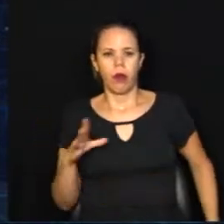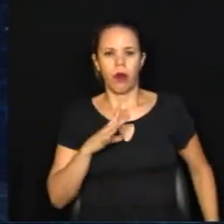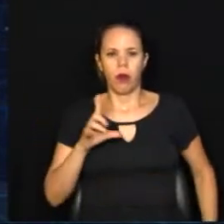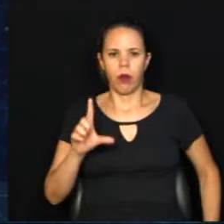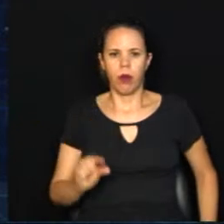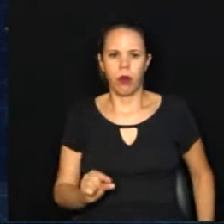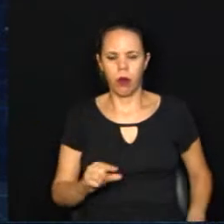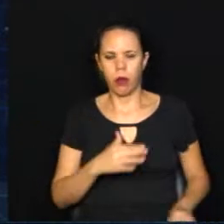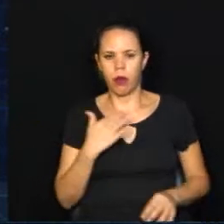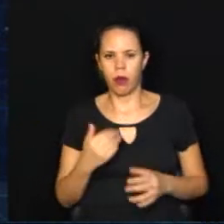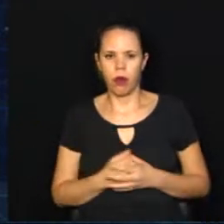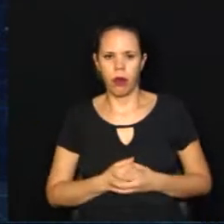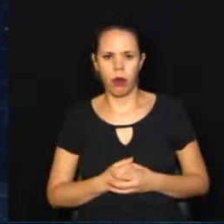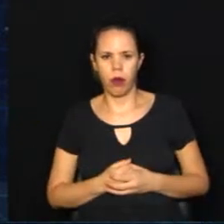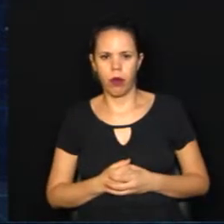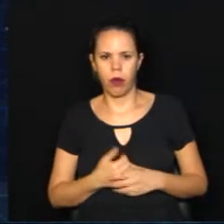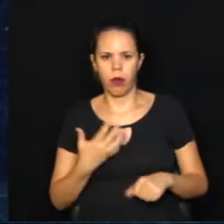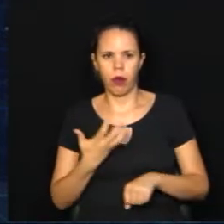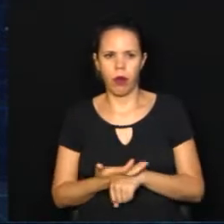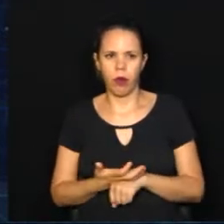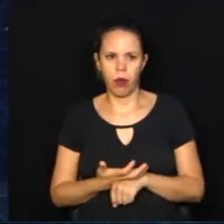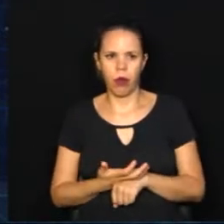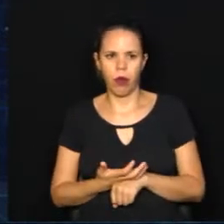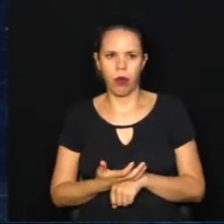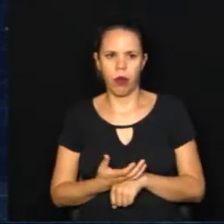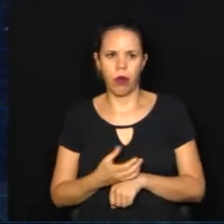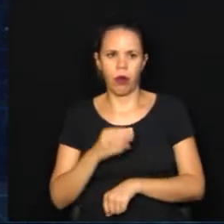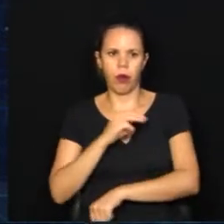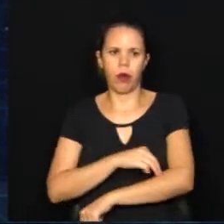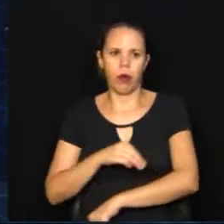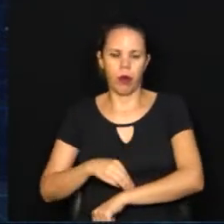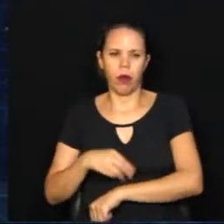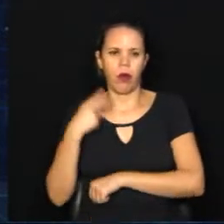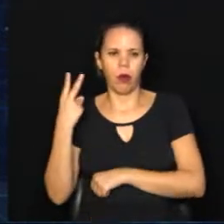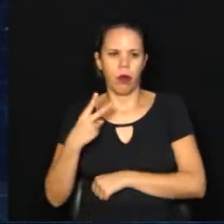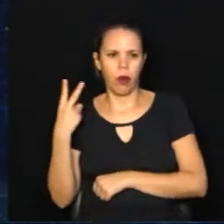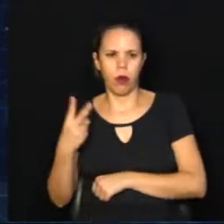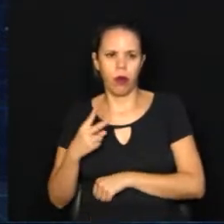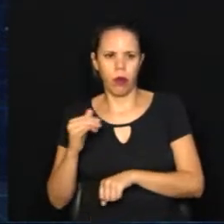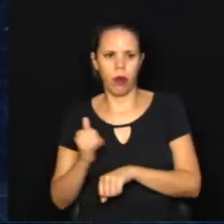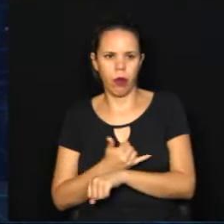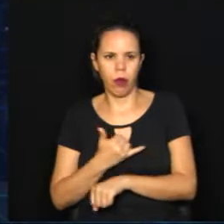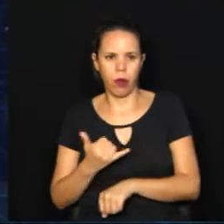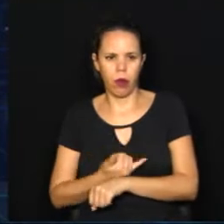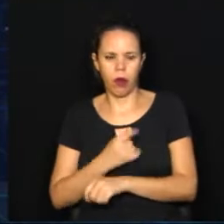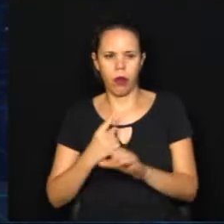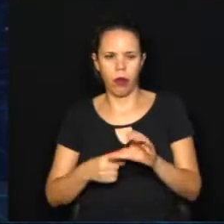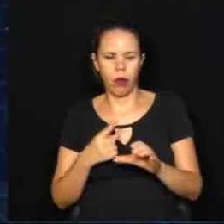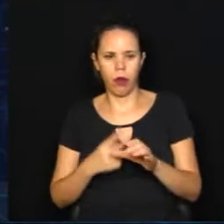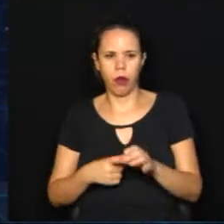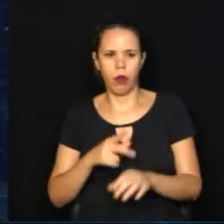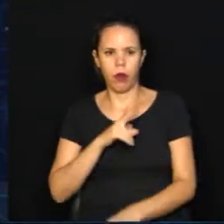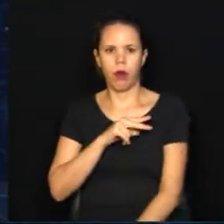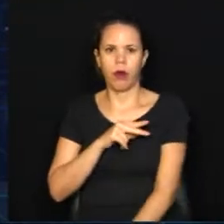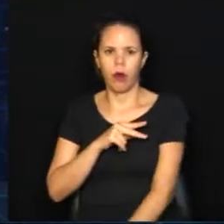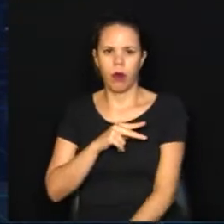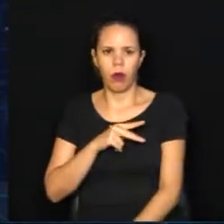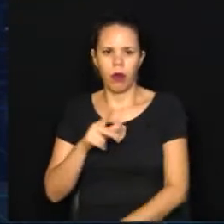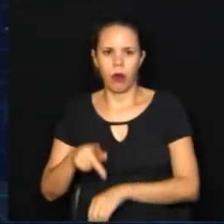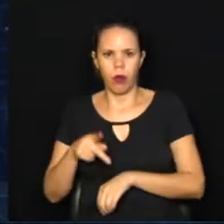de 100 óbitos. Nova Odessa, depois nós temos Montemor, Vinhedo, Jaguariúna, Cosmópolis,